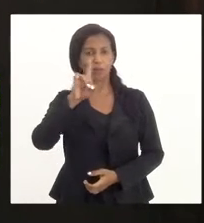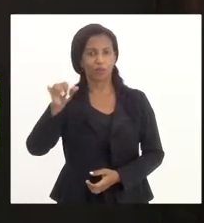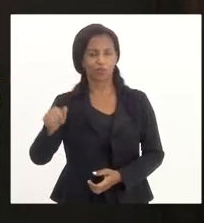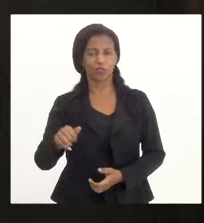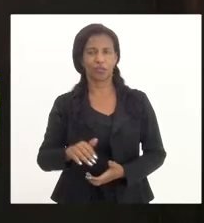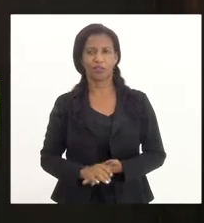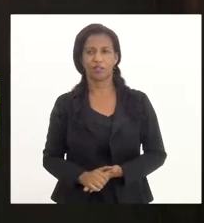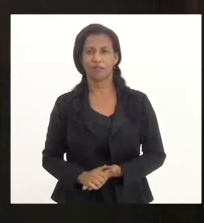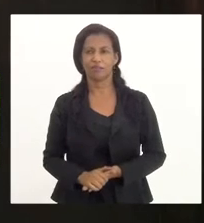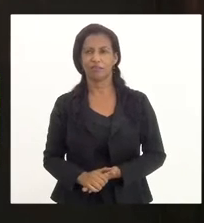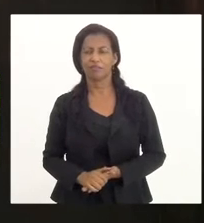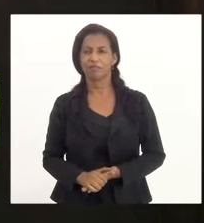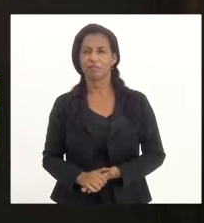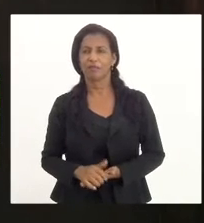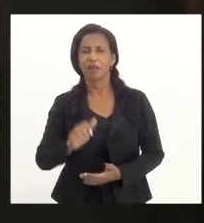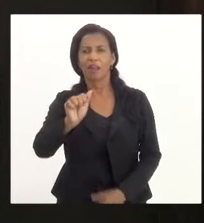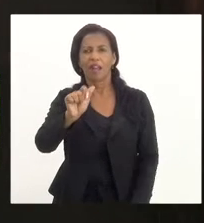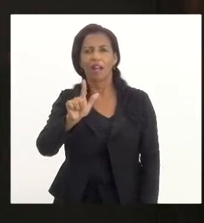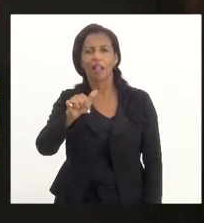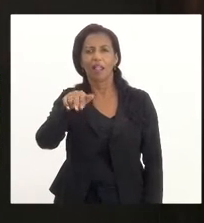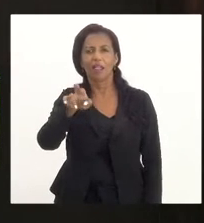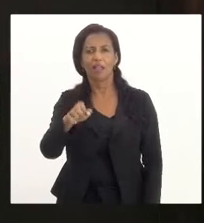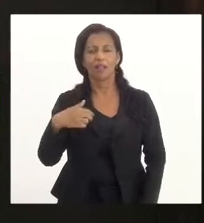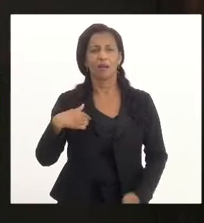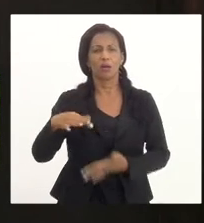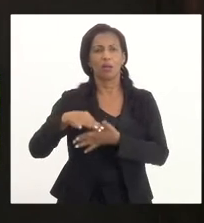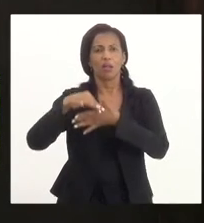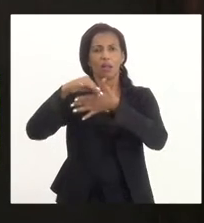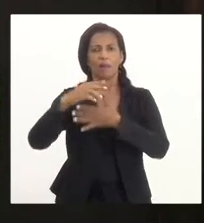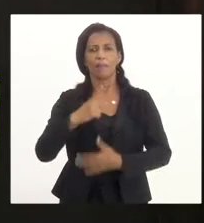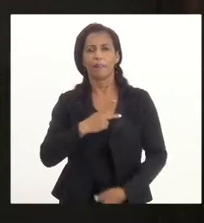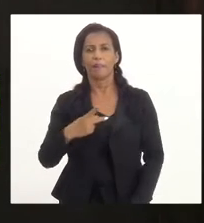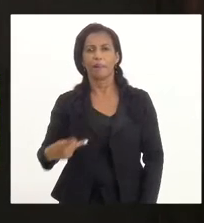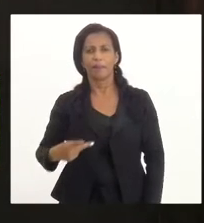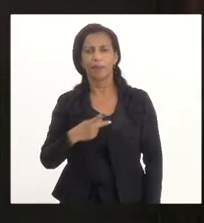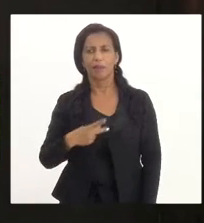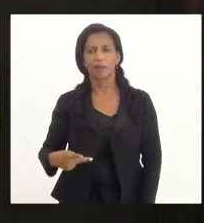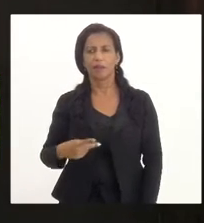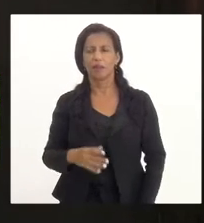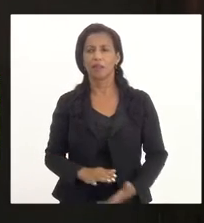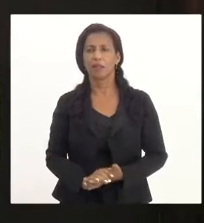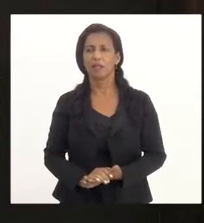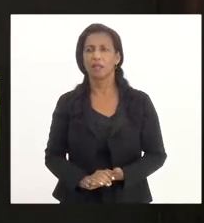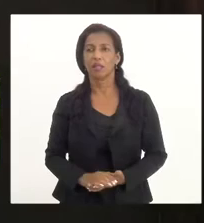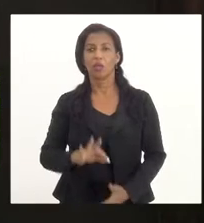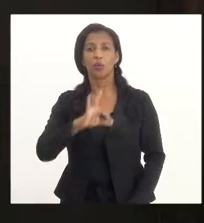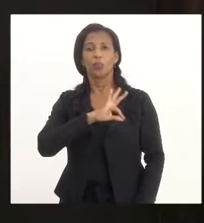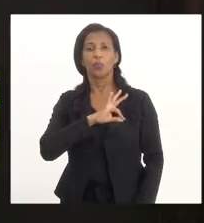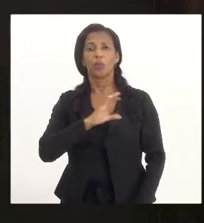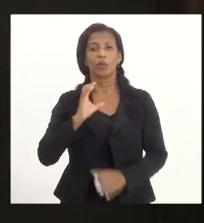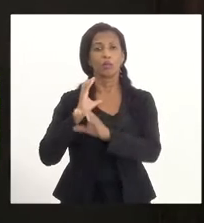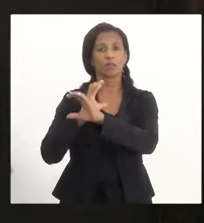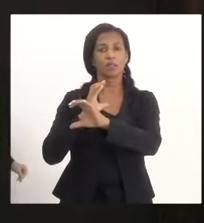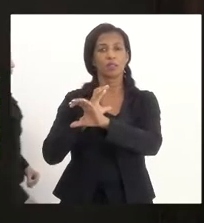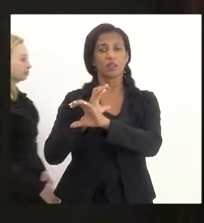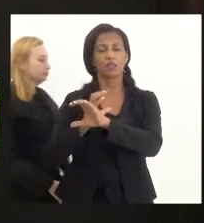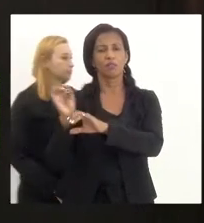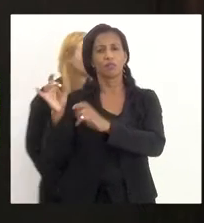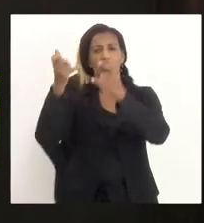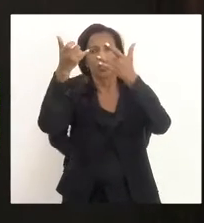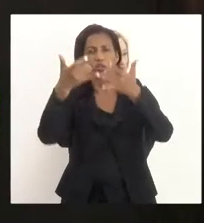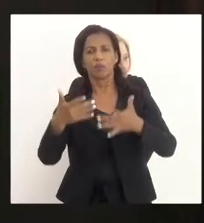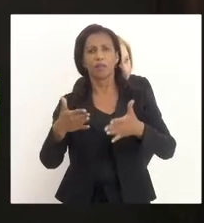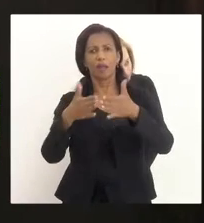é Aline que tá falando Aline Cavalcante eu tô representando o presidente Fábio Nogueira da Coligação dos policiais civis eu só queria que o senhor de